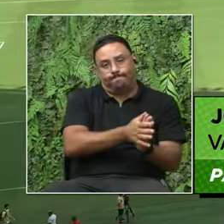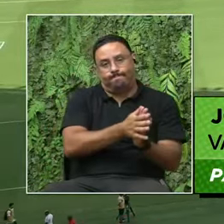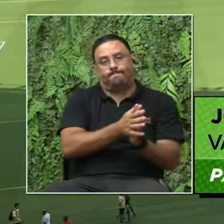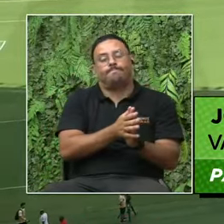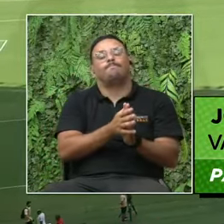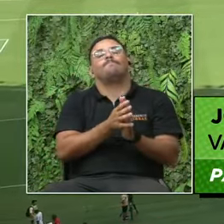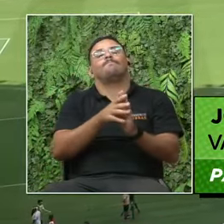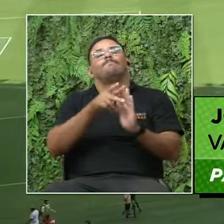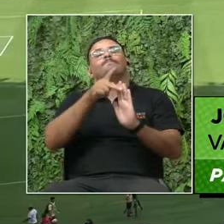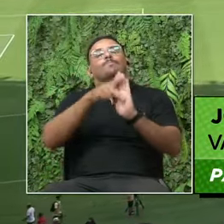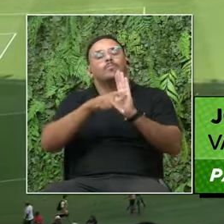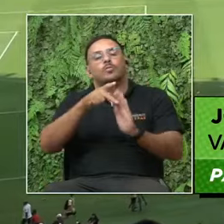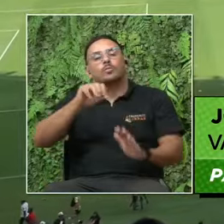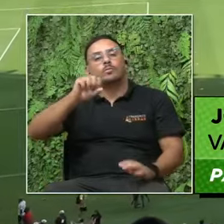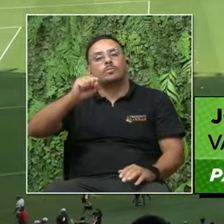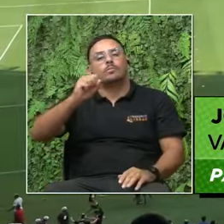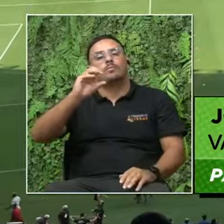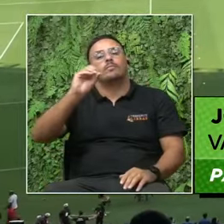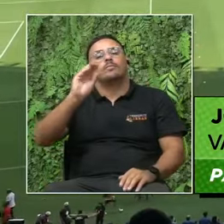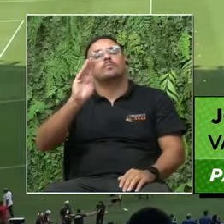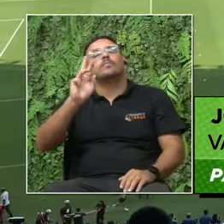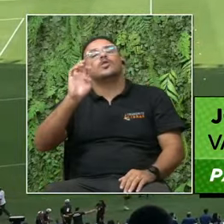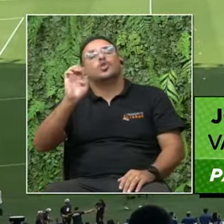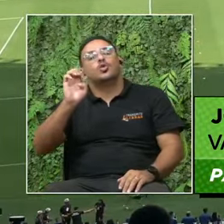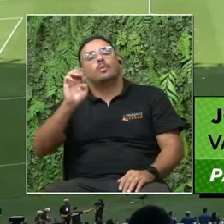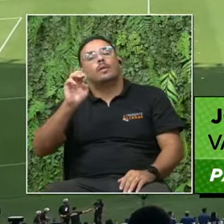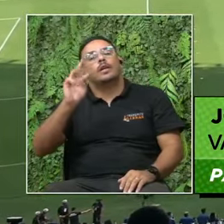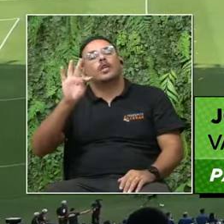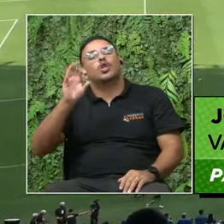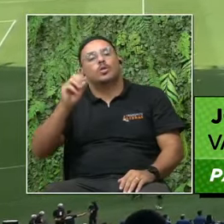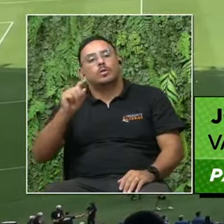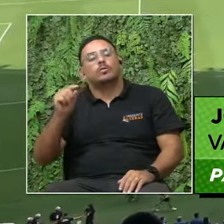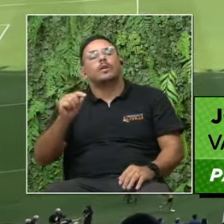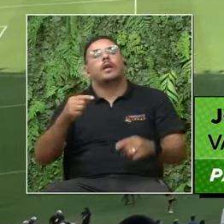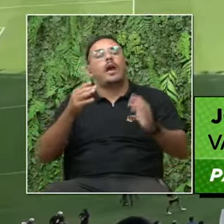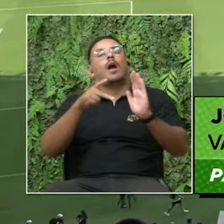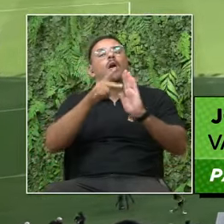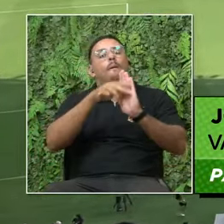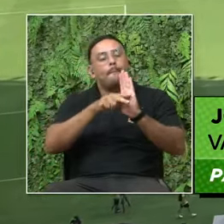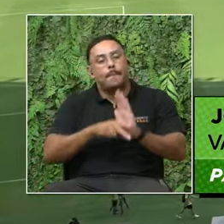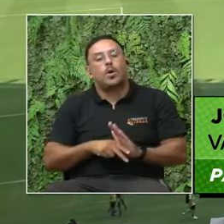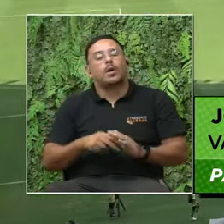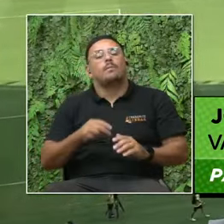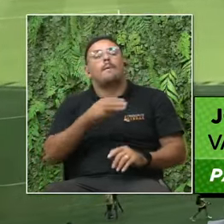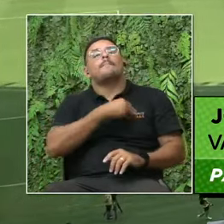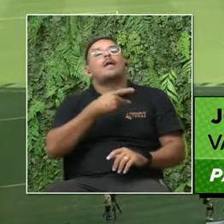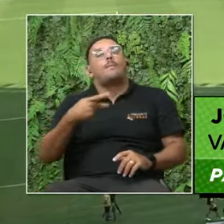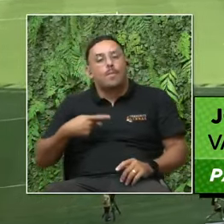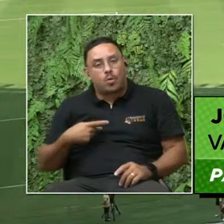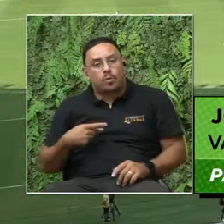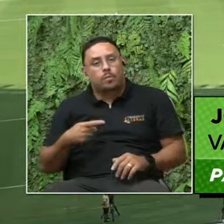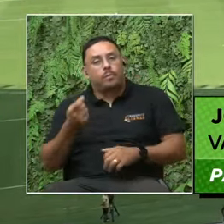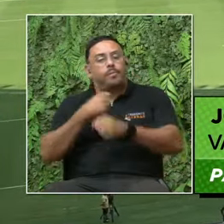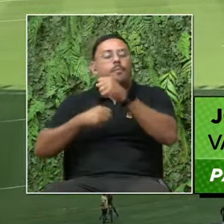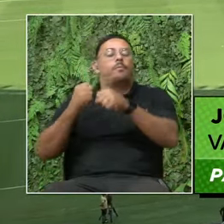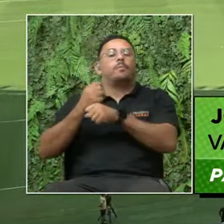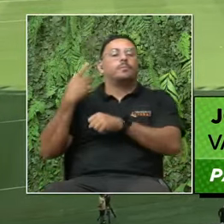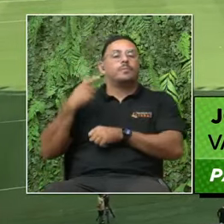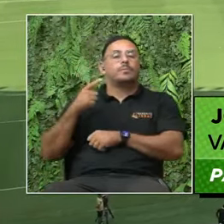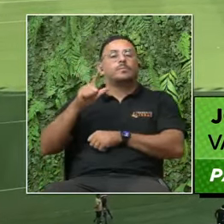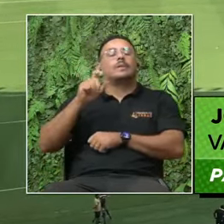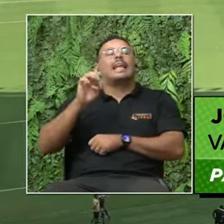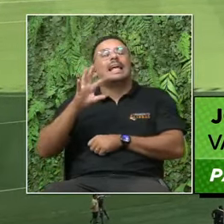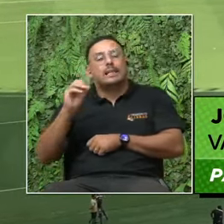sobretons é um programa antiracista do Ministério Público de Minas Gerais no primeiro ano 2023 nós fizemos o letramento interno da